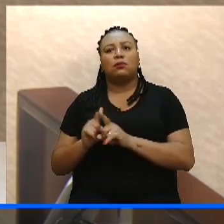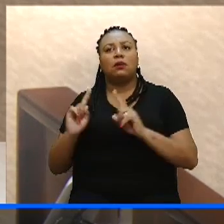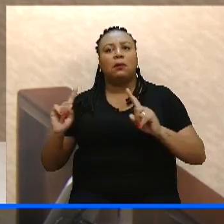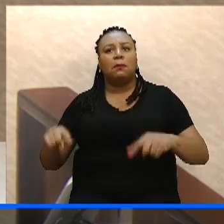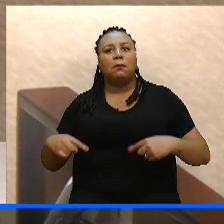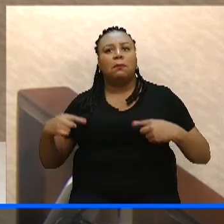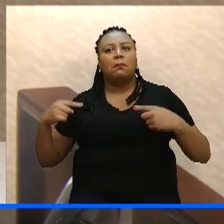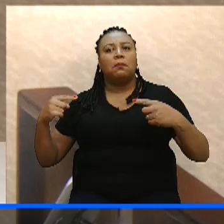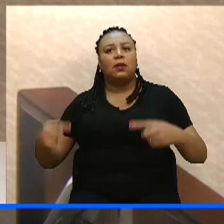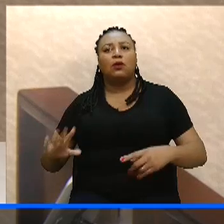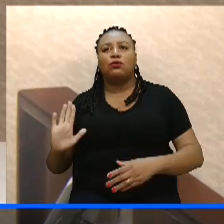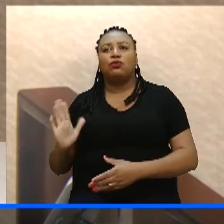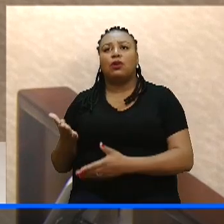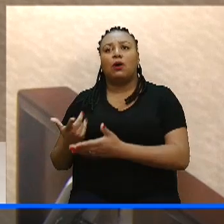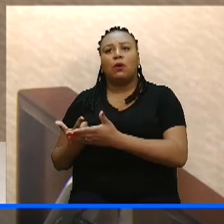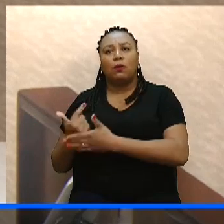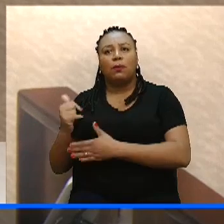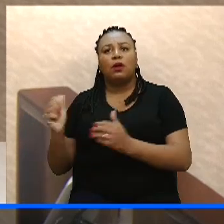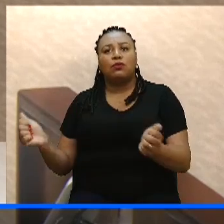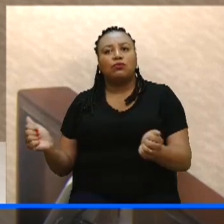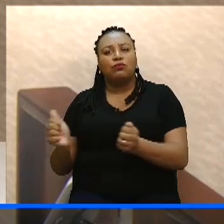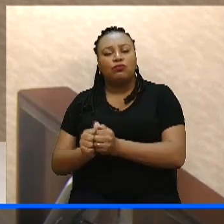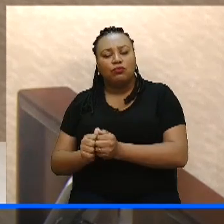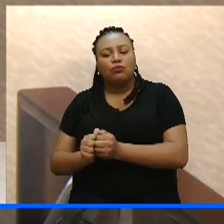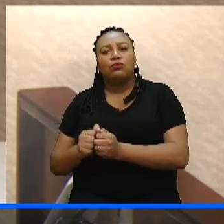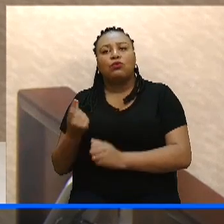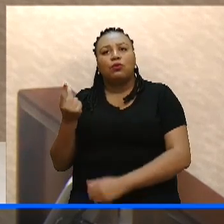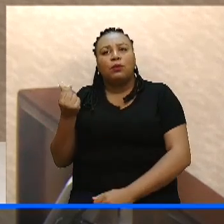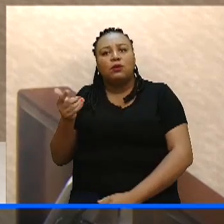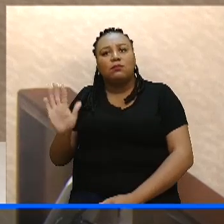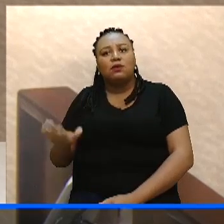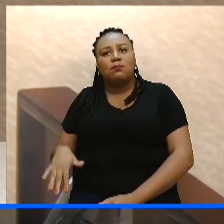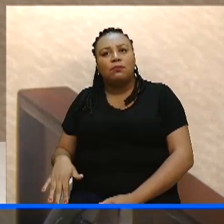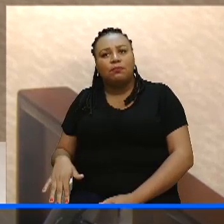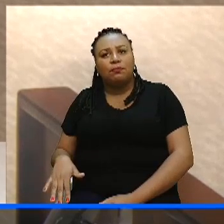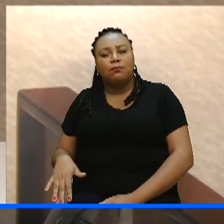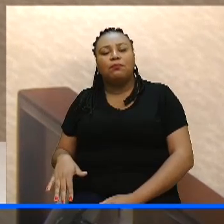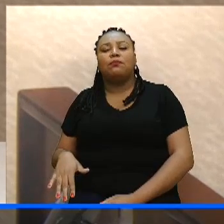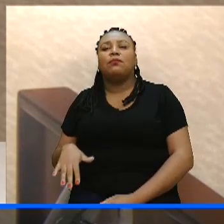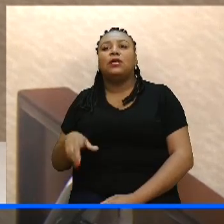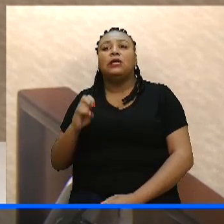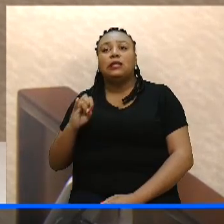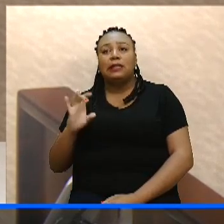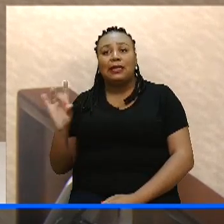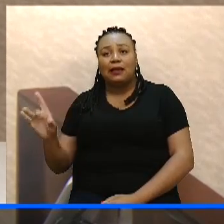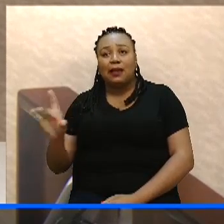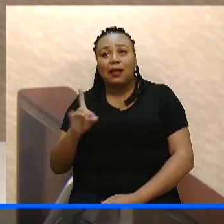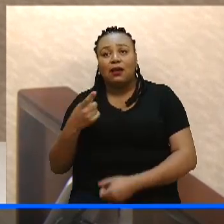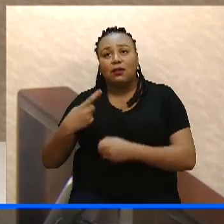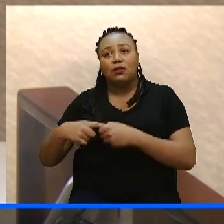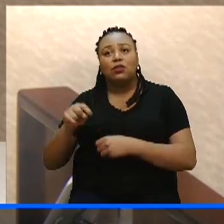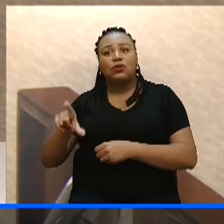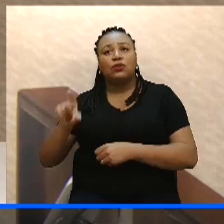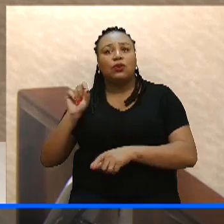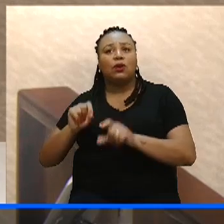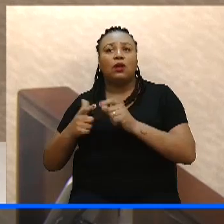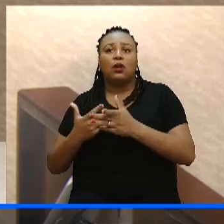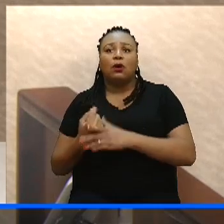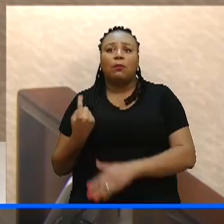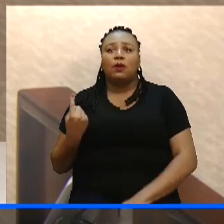já foram comprados em conjunto por preços mais baixos se cada município optasse por comprar